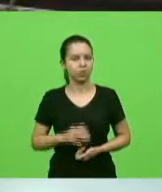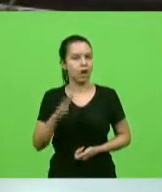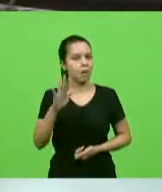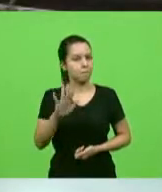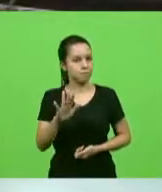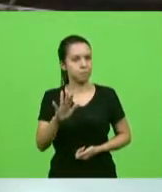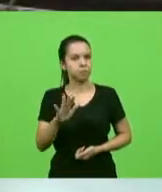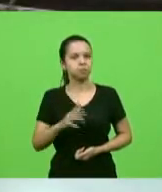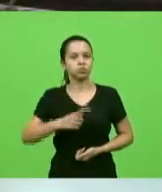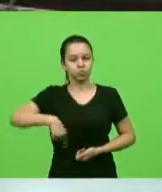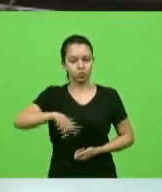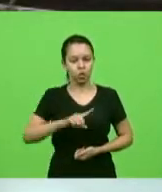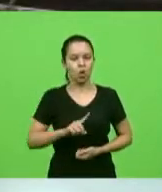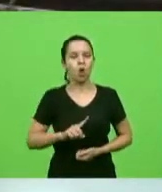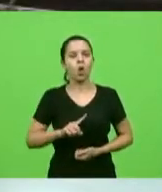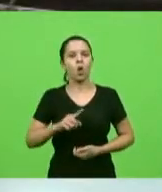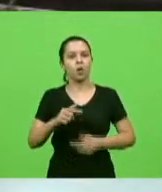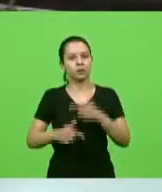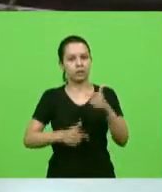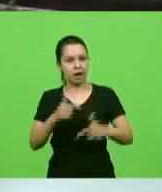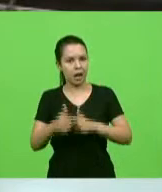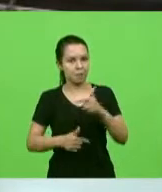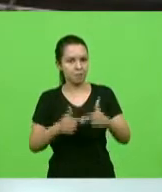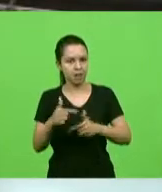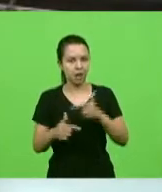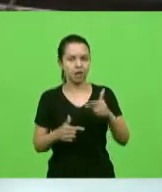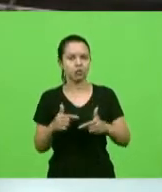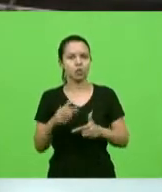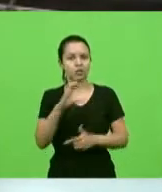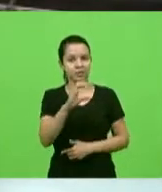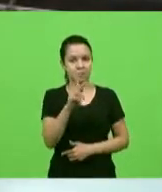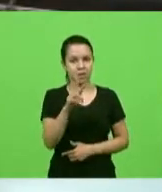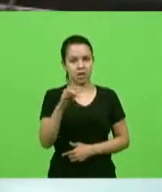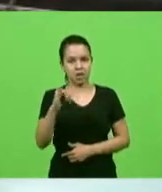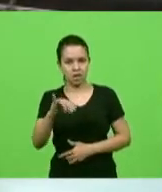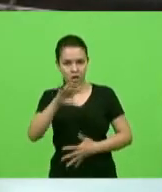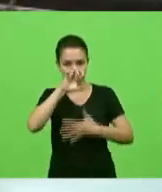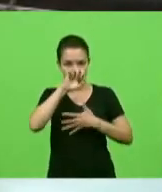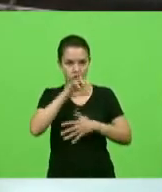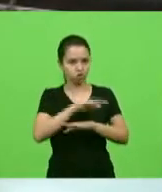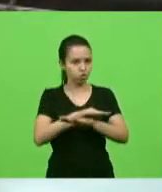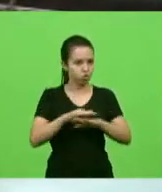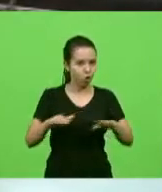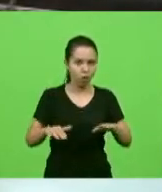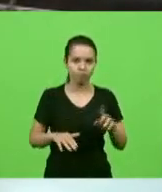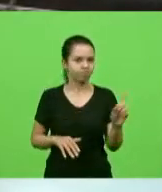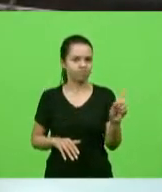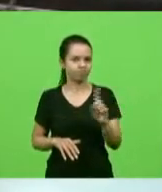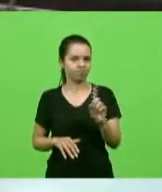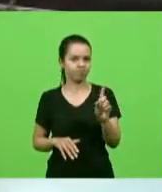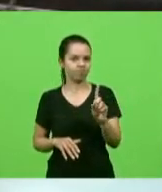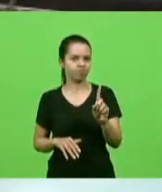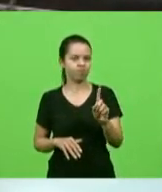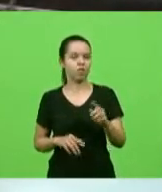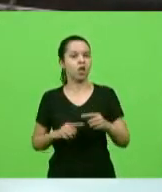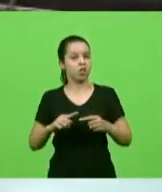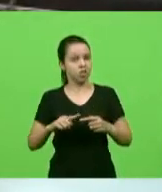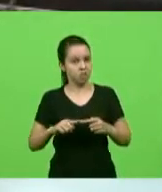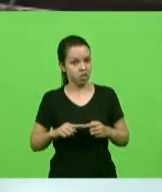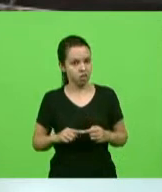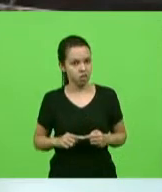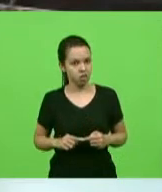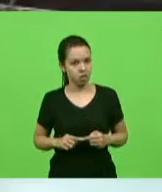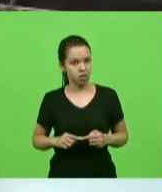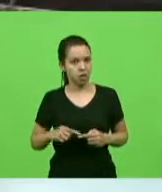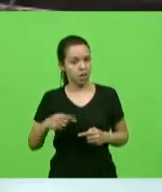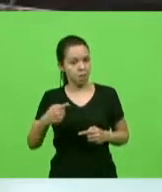Mas nosso trabalho não se limitou na CPI dos respiradores, que acabou